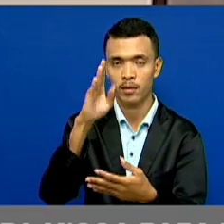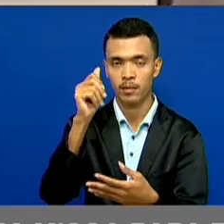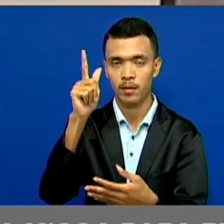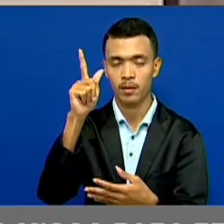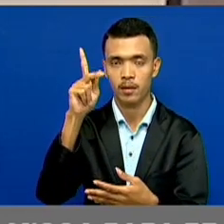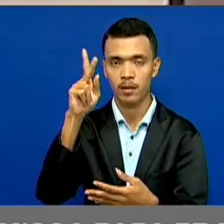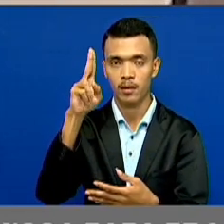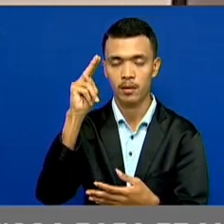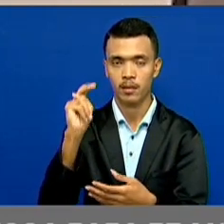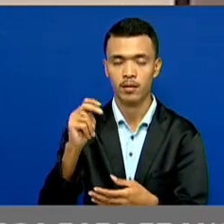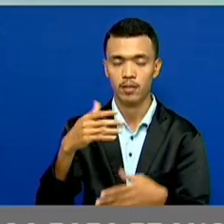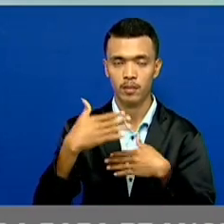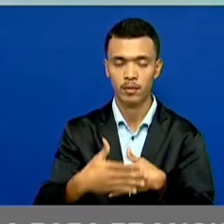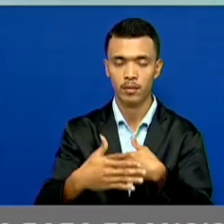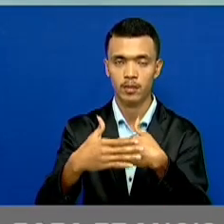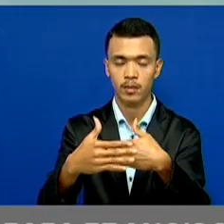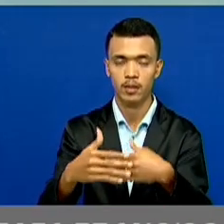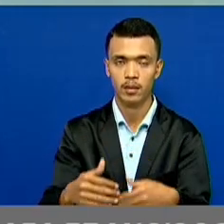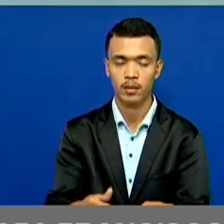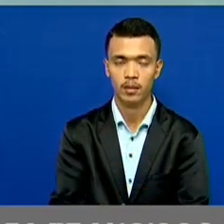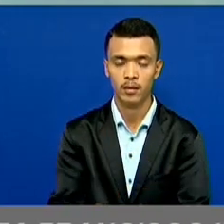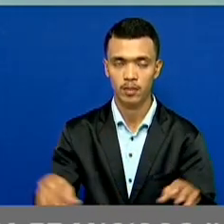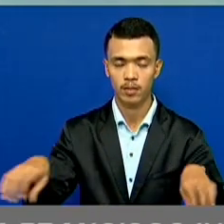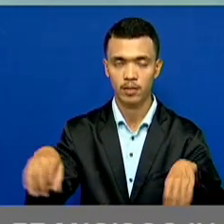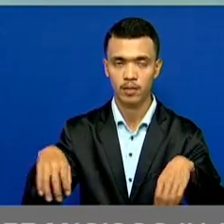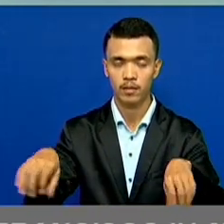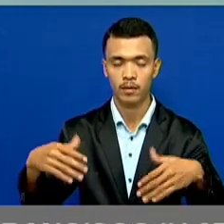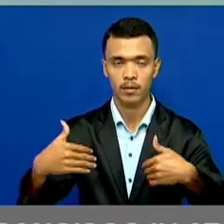autopromove processo de descentralização no prestação